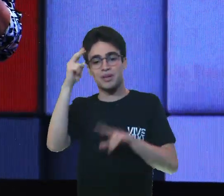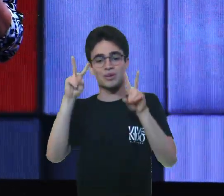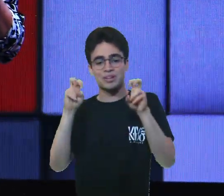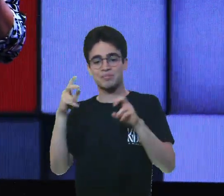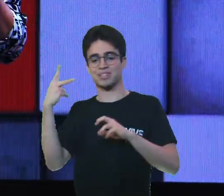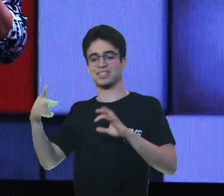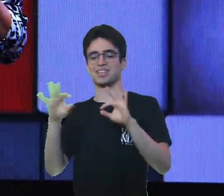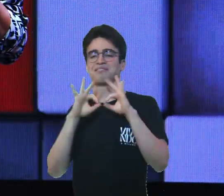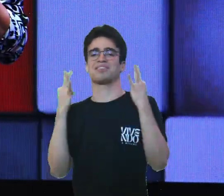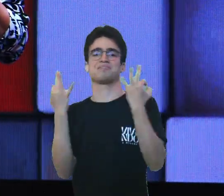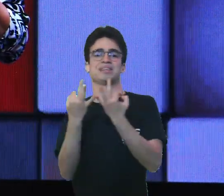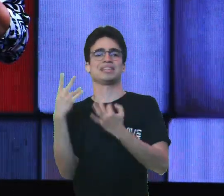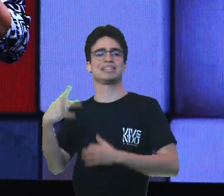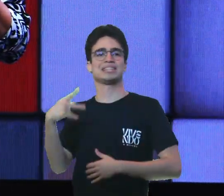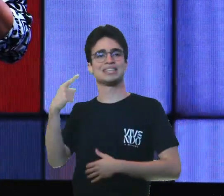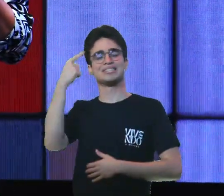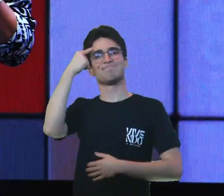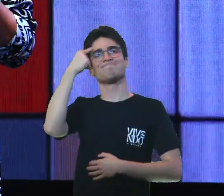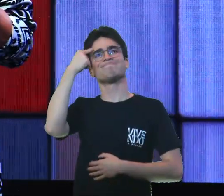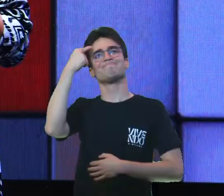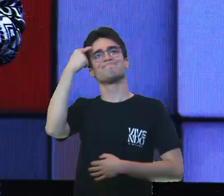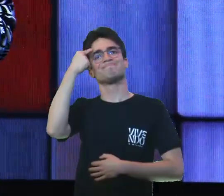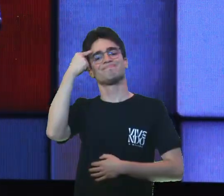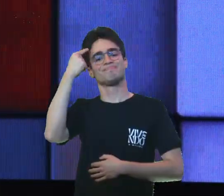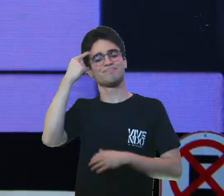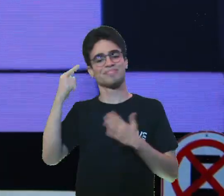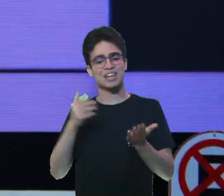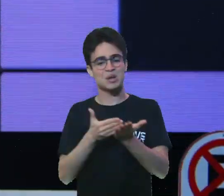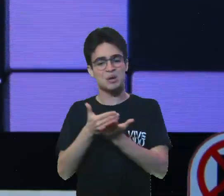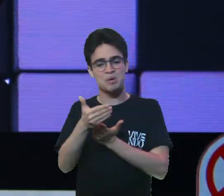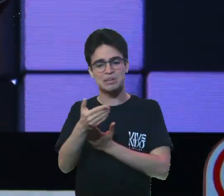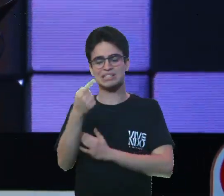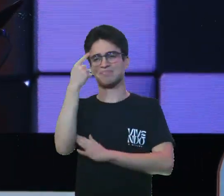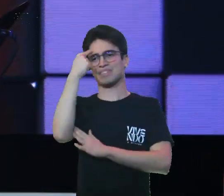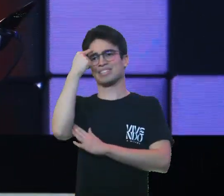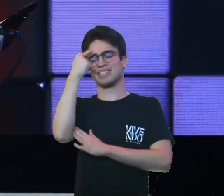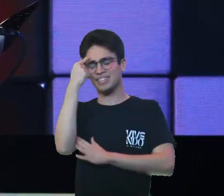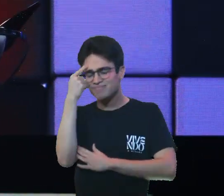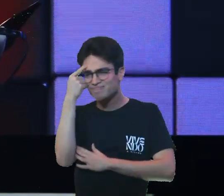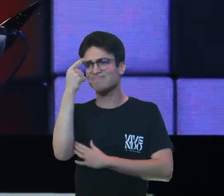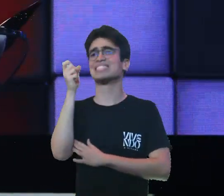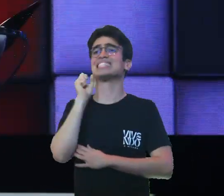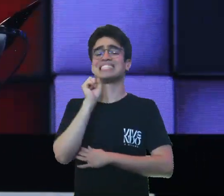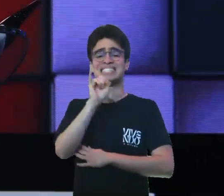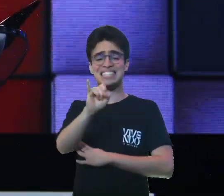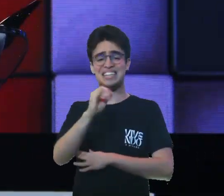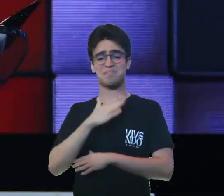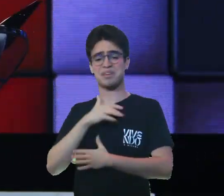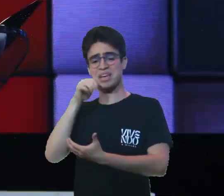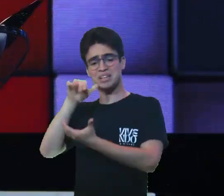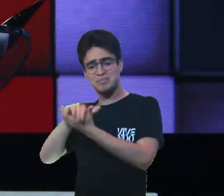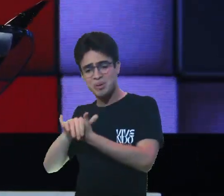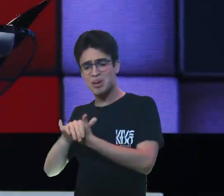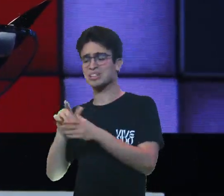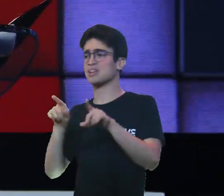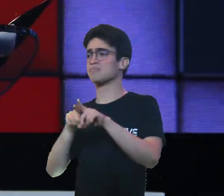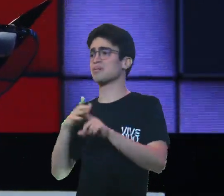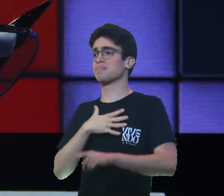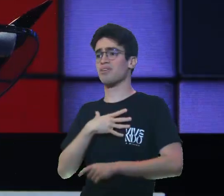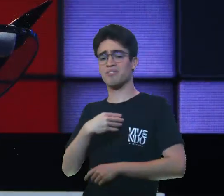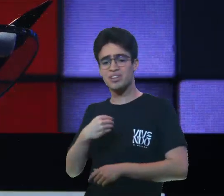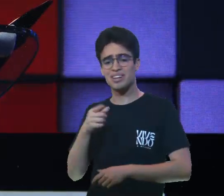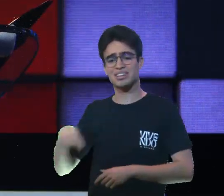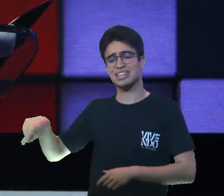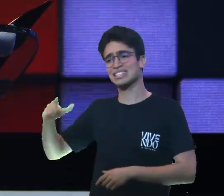sua esposa e filhos. E ele começa a pensar: será que a minha esposa e os meus filhos saberão onde